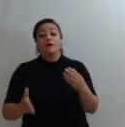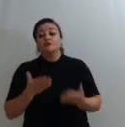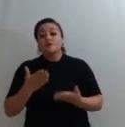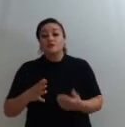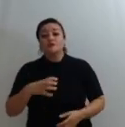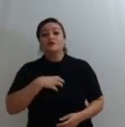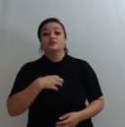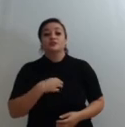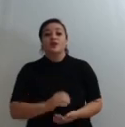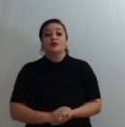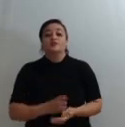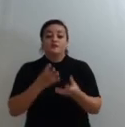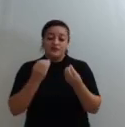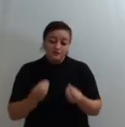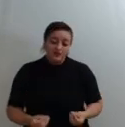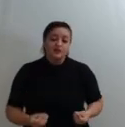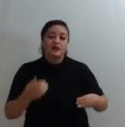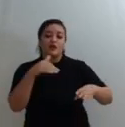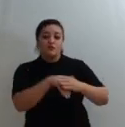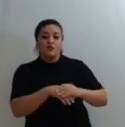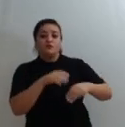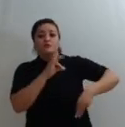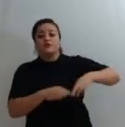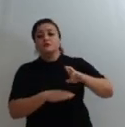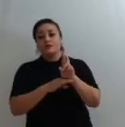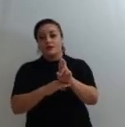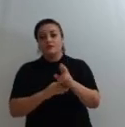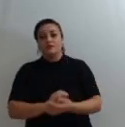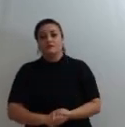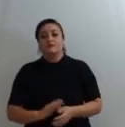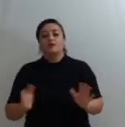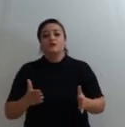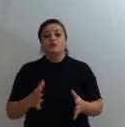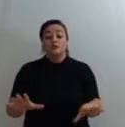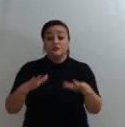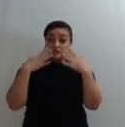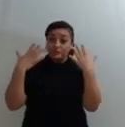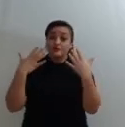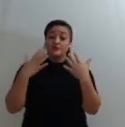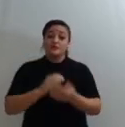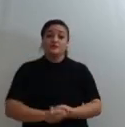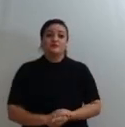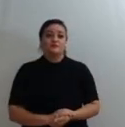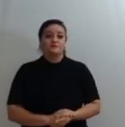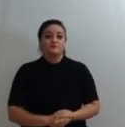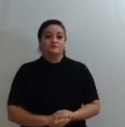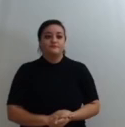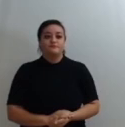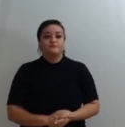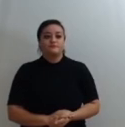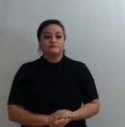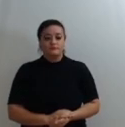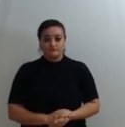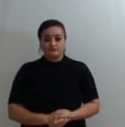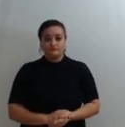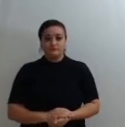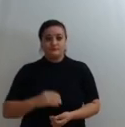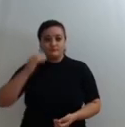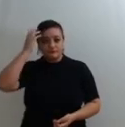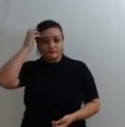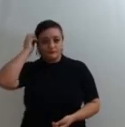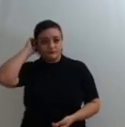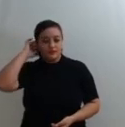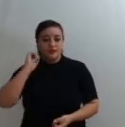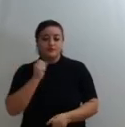ao voto do eminente relator e já chamo atenção para essa... Eu até estou esperando encontrar um processo que eu